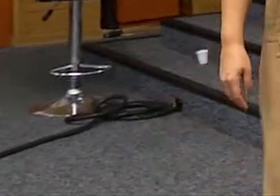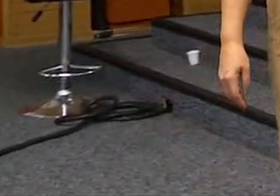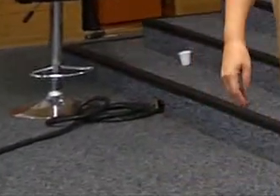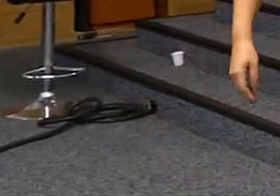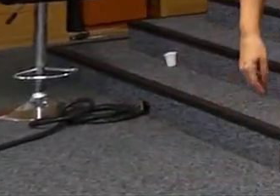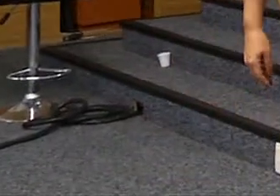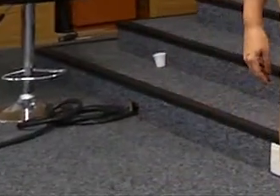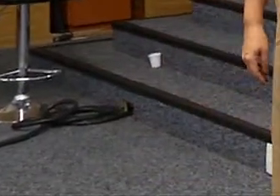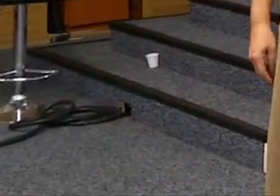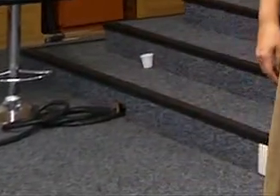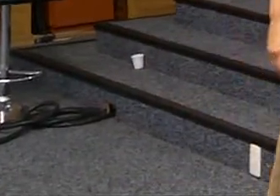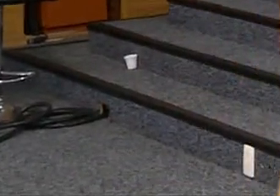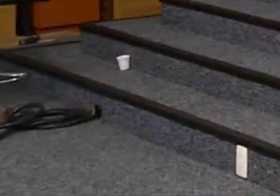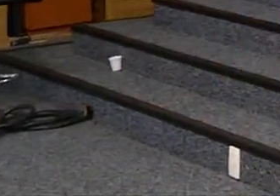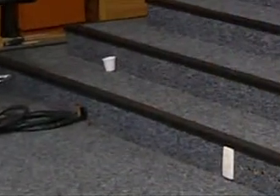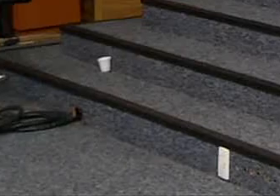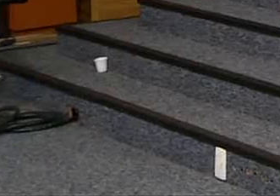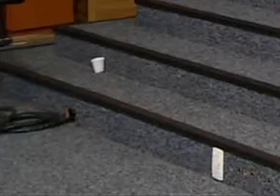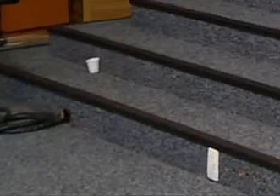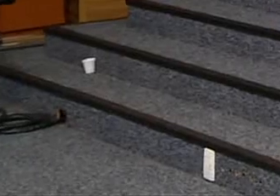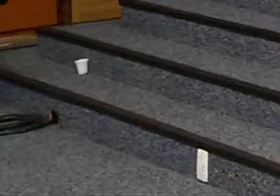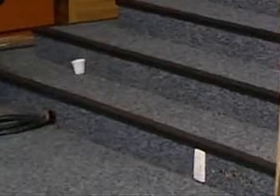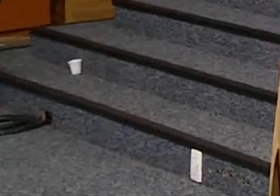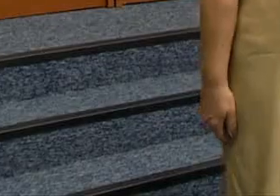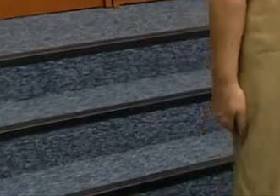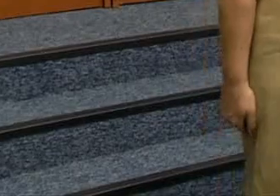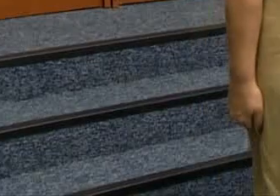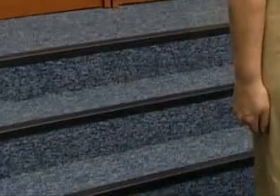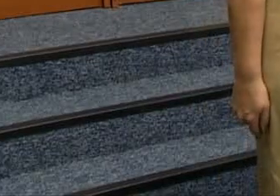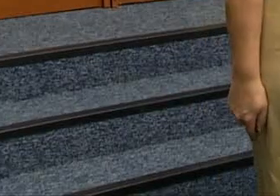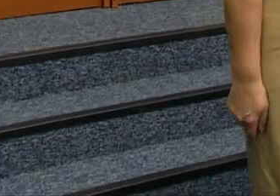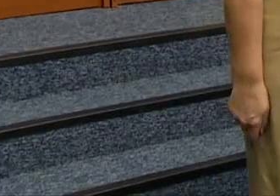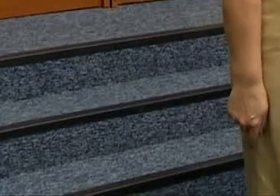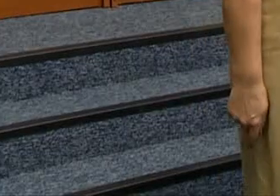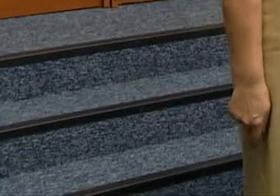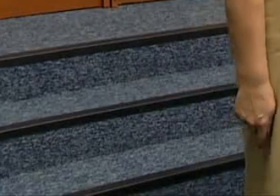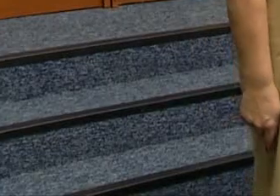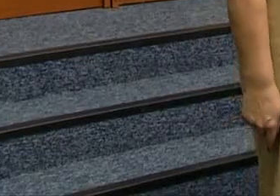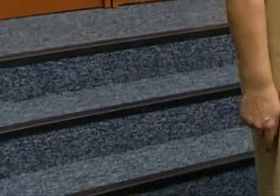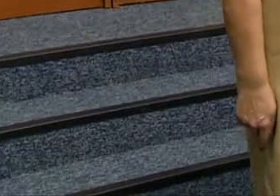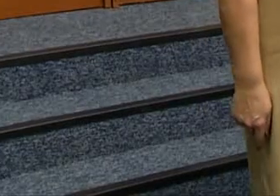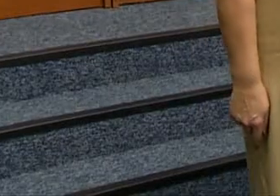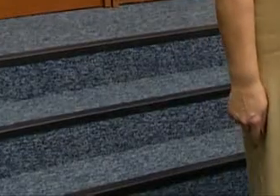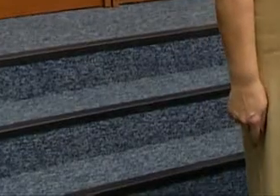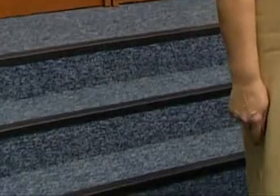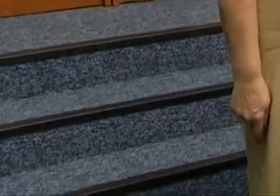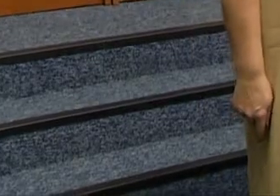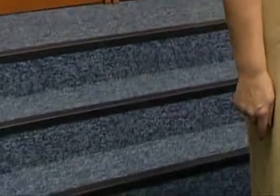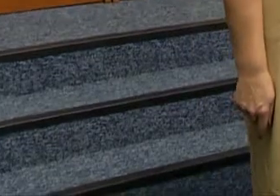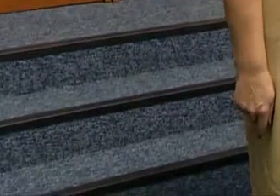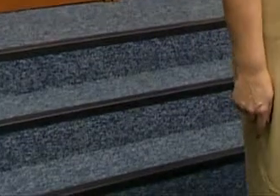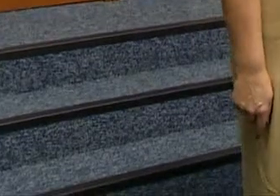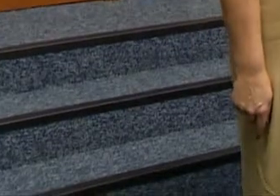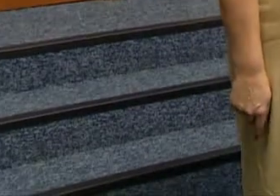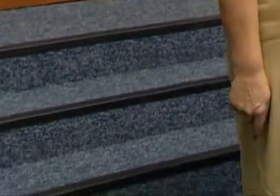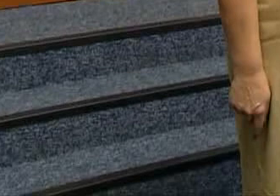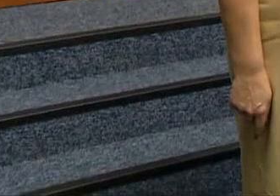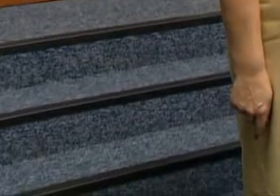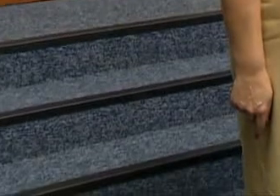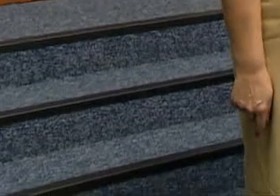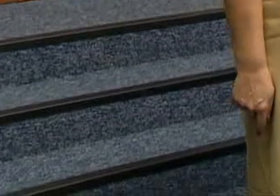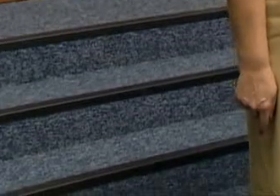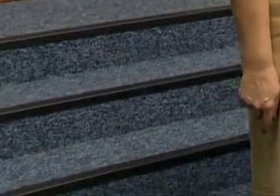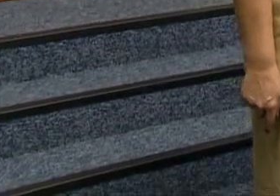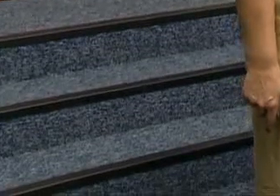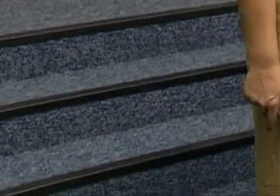de São Paulo entre 1975 a 1978. Chegou na cidade de Sorocaba em